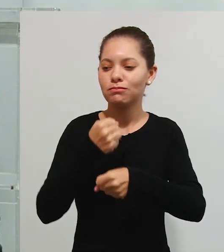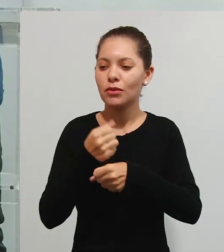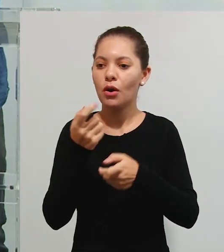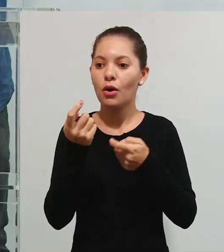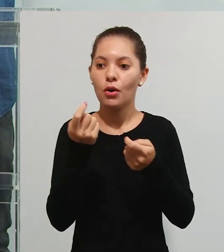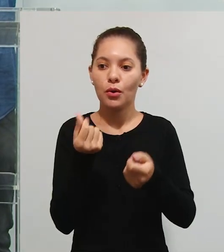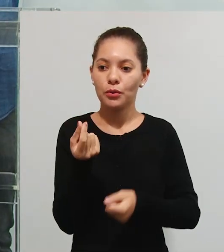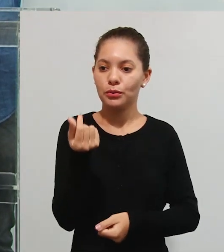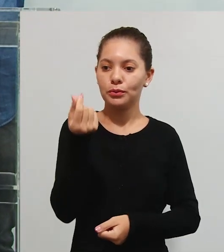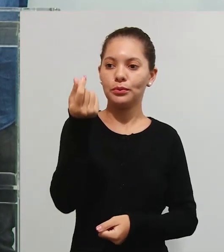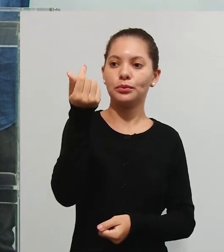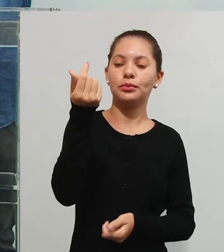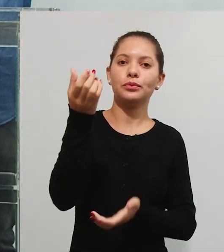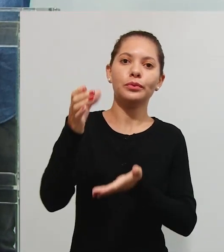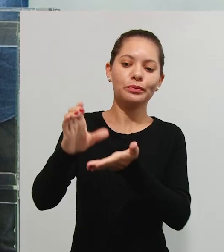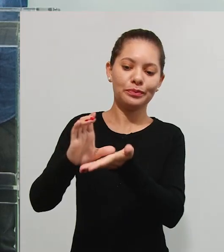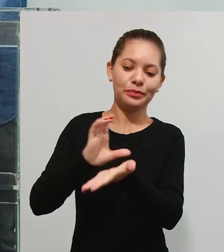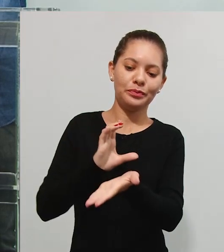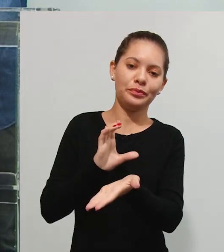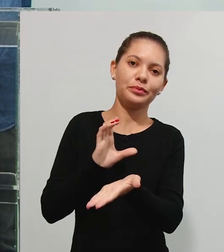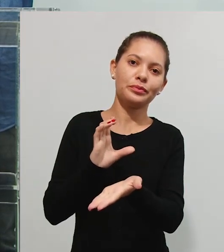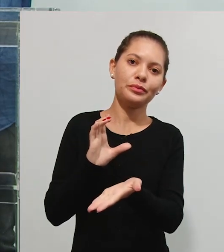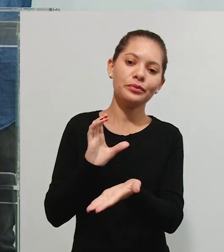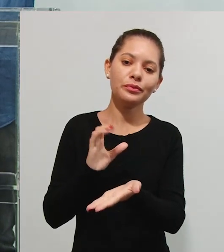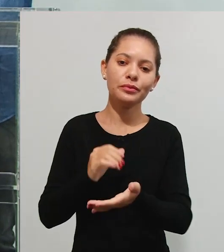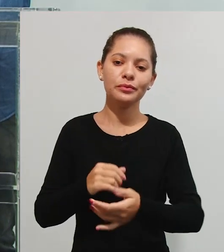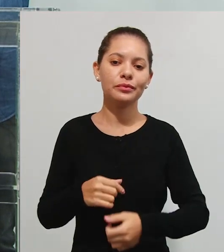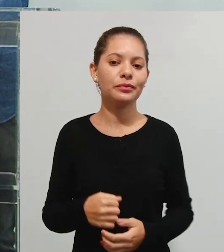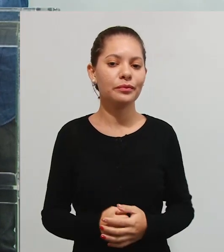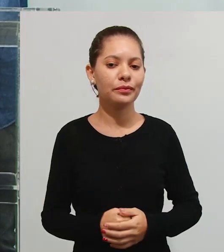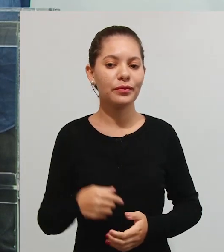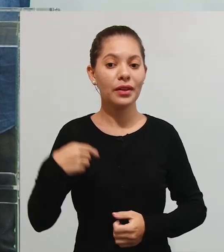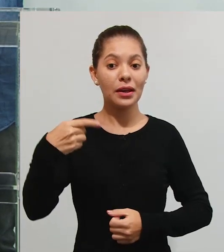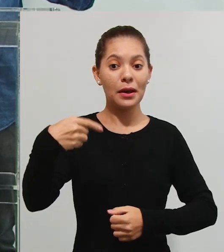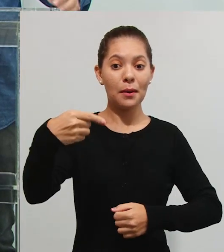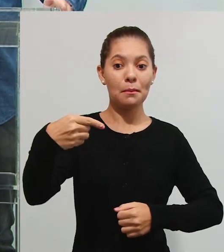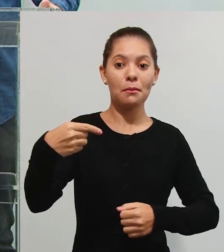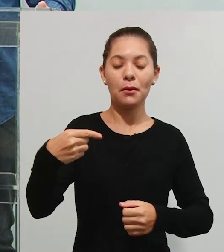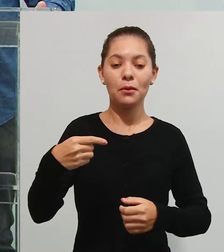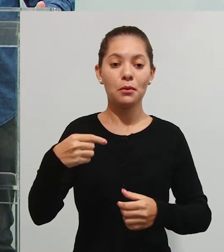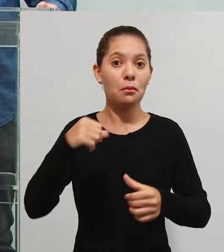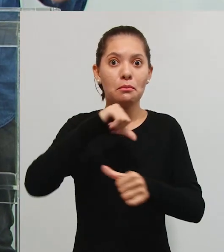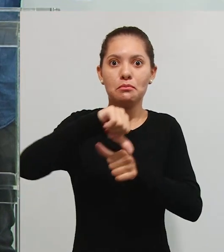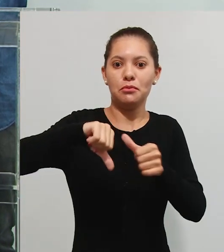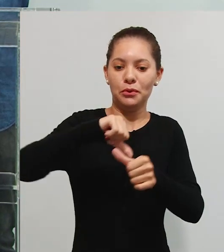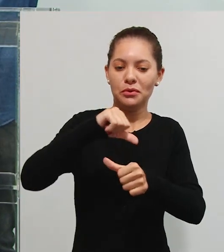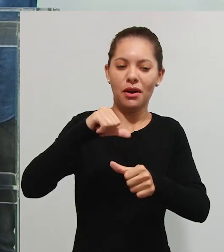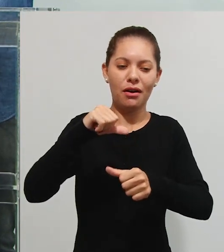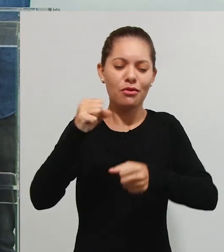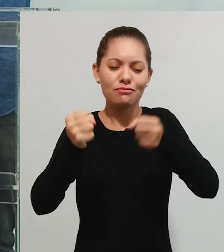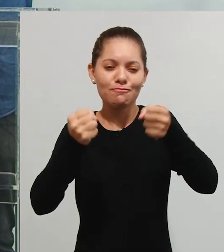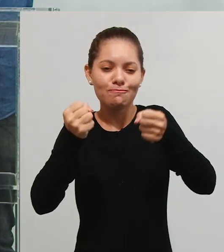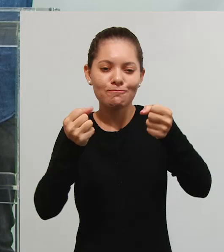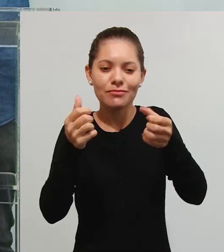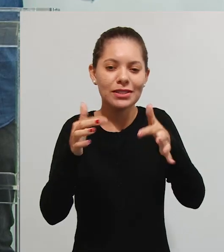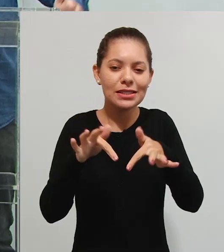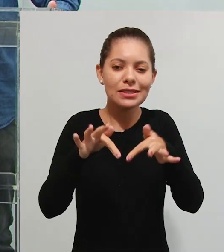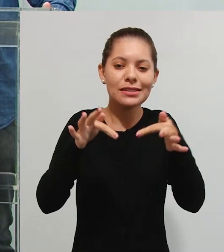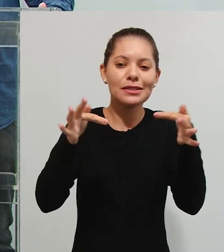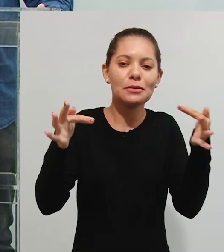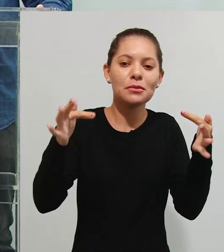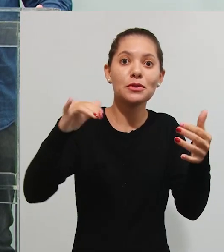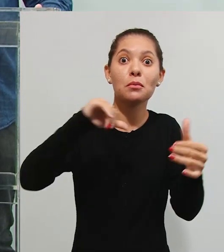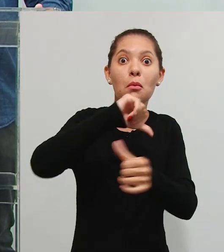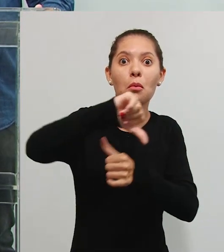tempo esse negócio começa a render, o lucro começa a chegar, o dinheiro começa a girar, daqui a pouco aquele carrinho se transforma aí